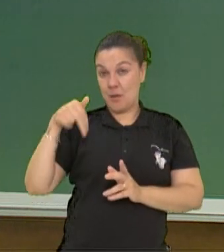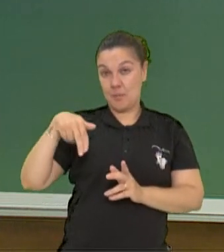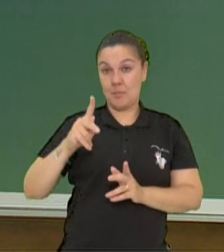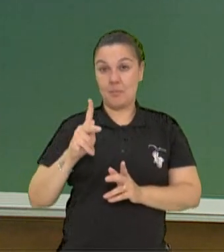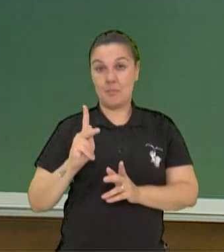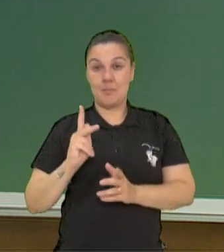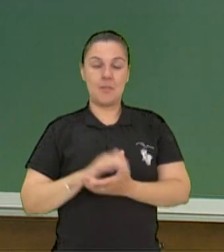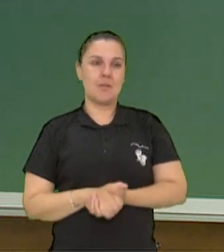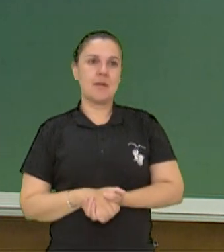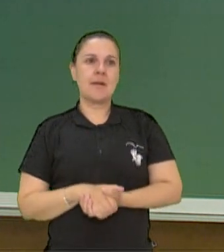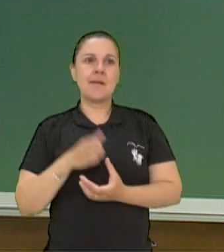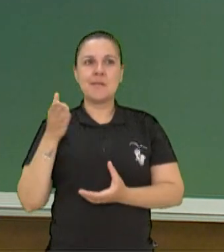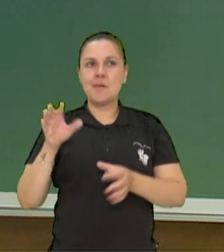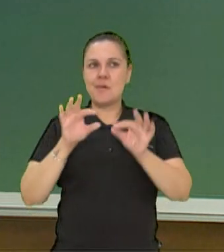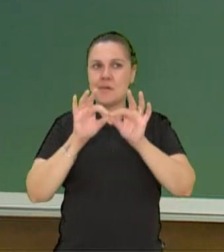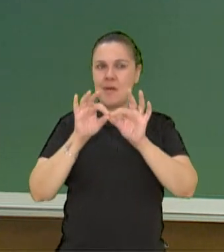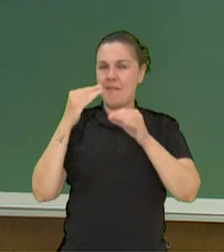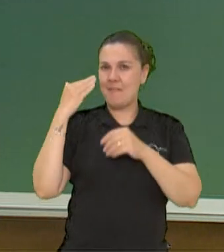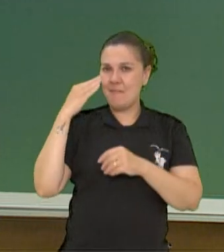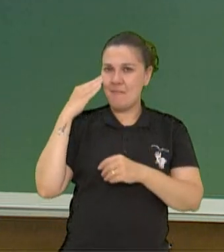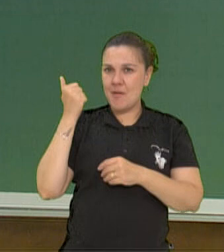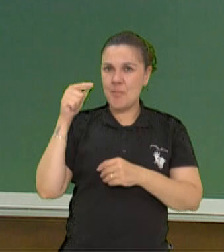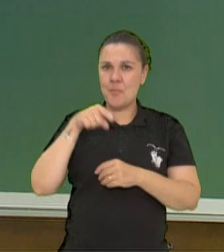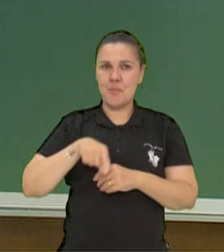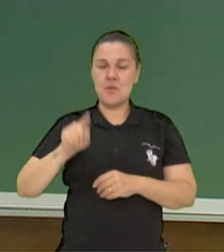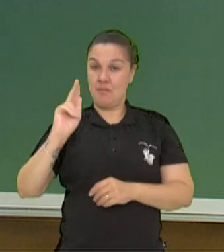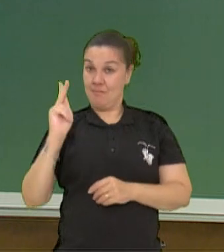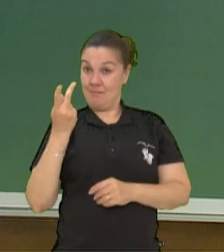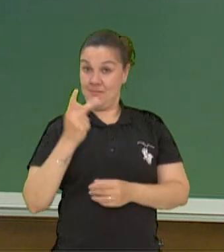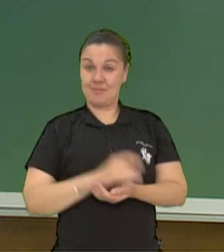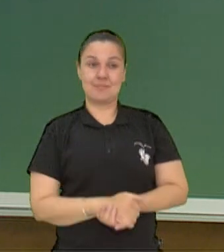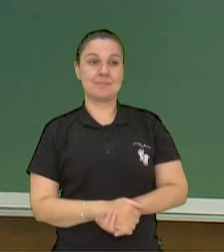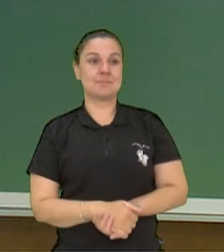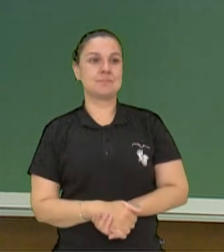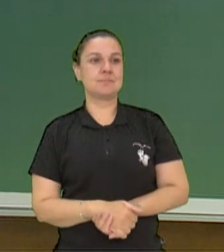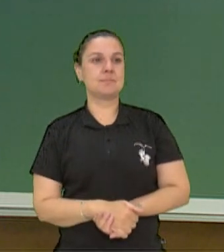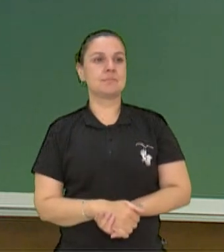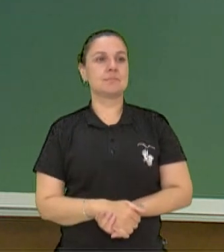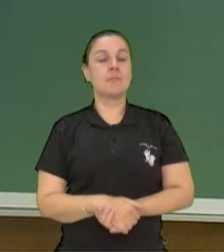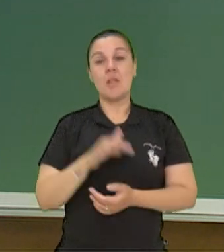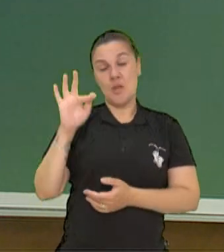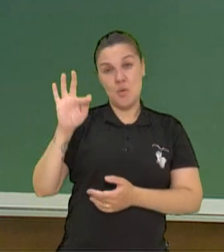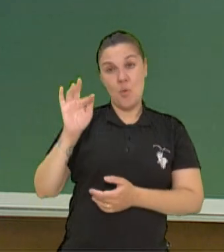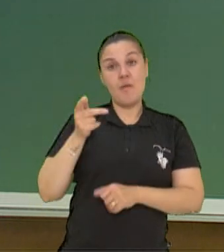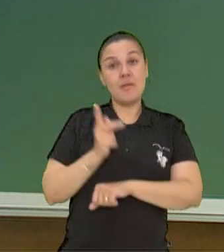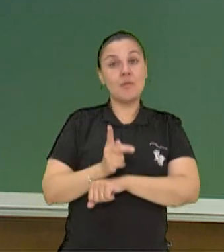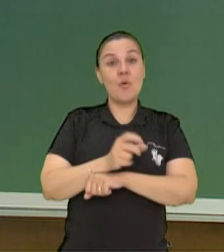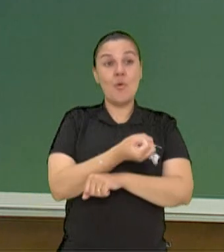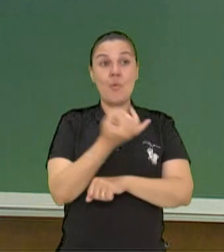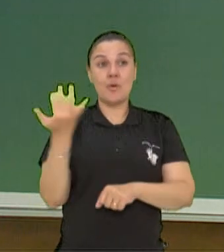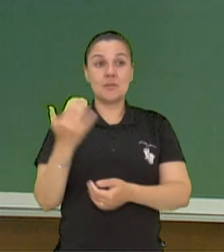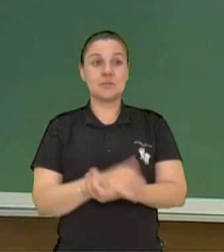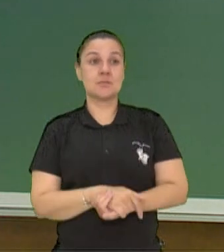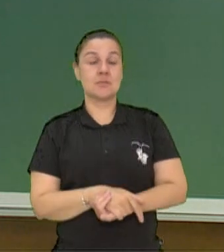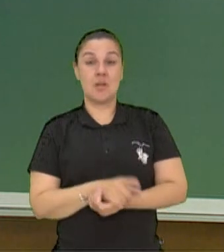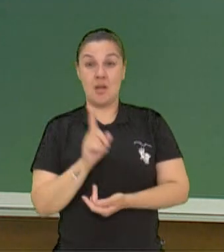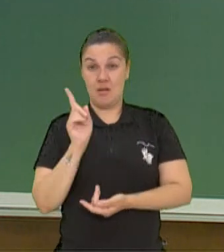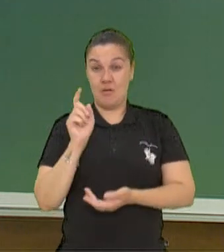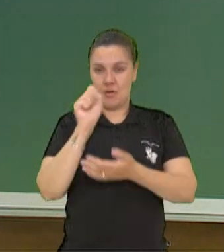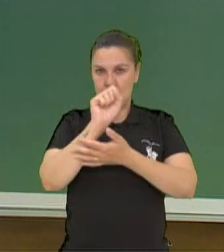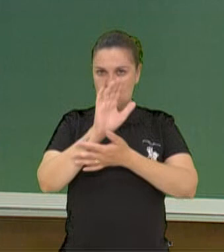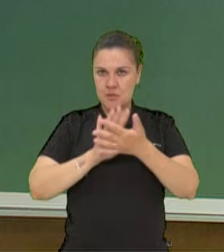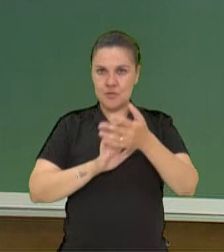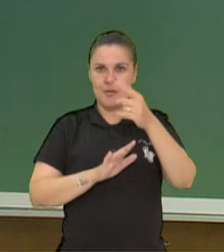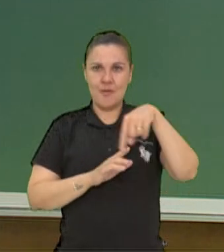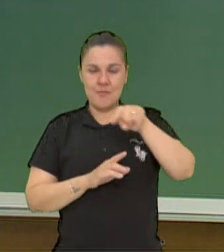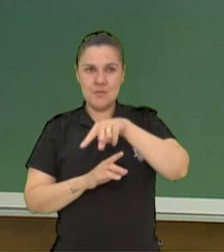constante de Planck, cara, é bem famosa, esse famoso H, tá? É, pessoal, um detalhe importante, ó, vou trazer aqui um exercício